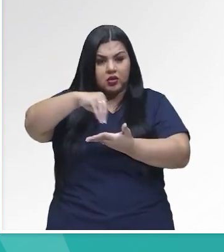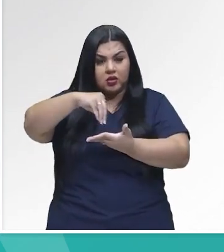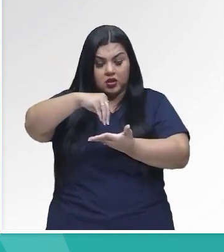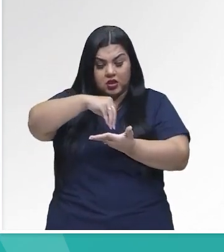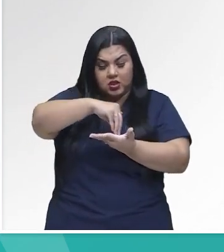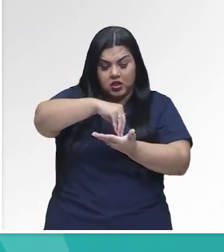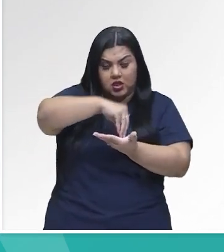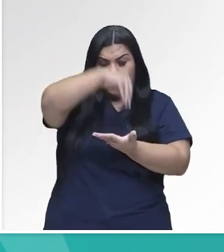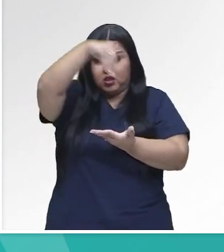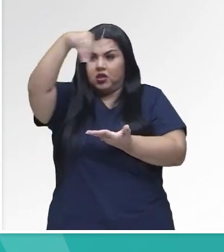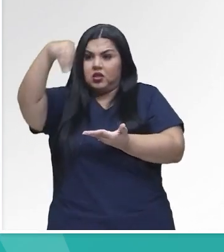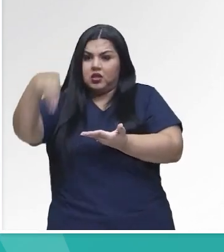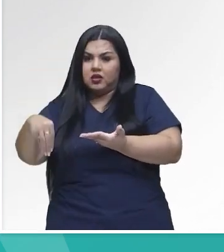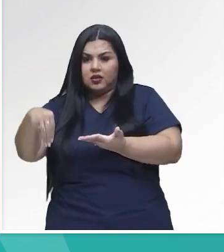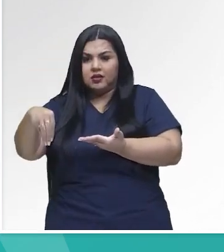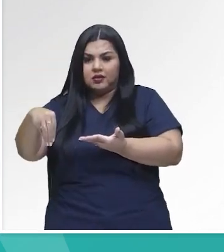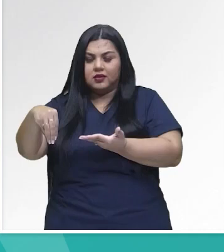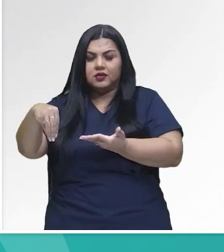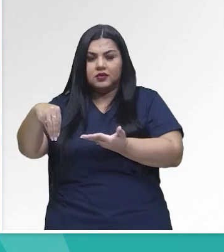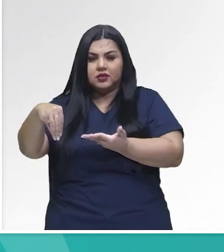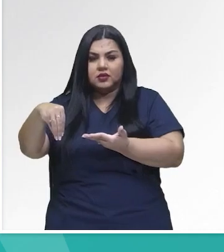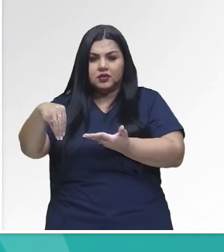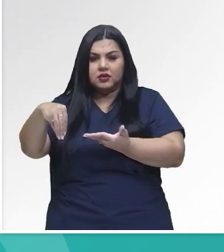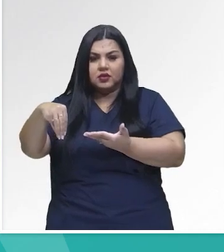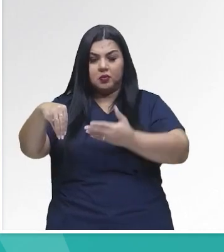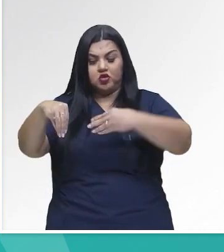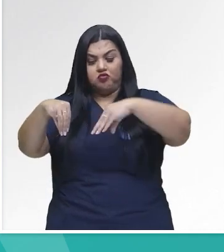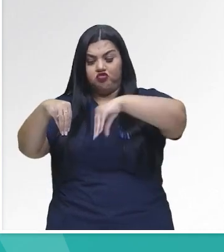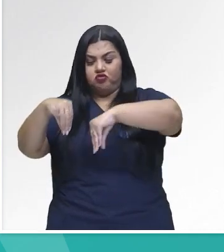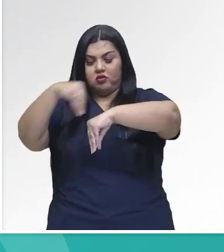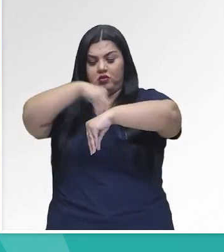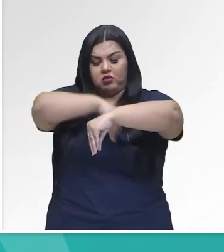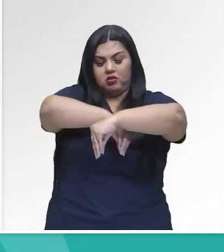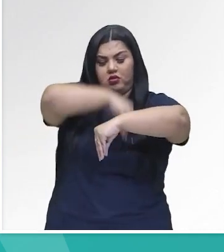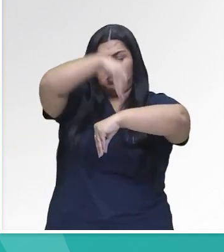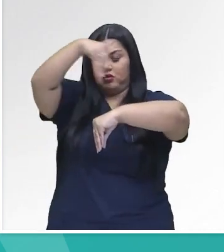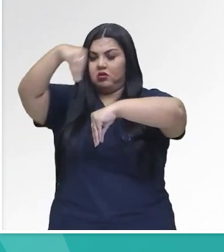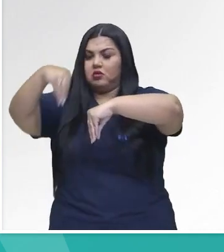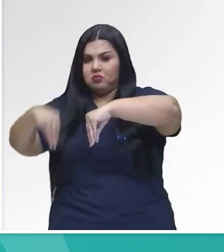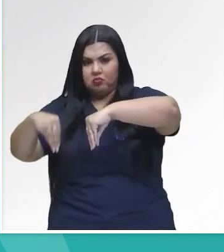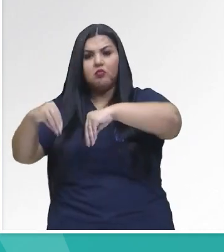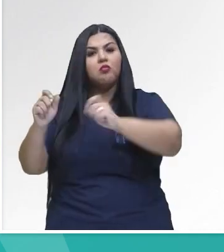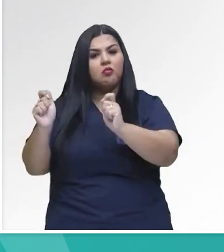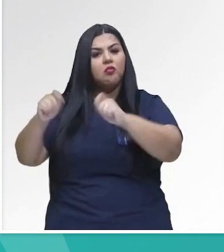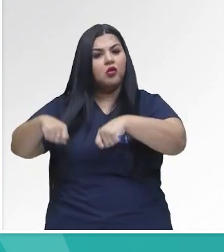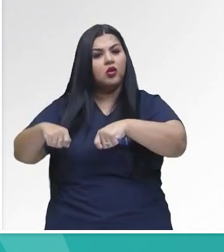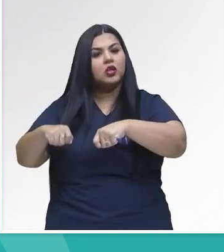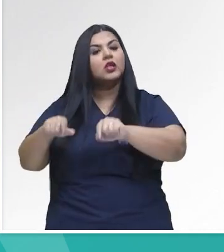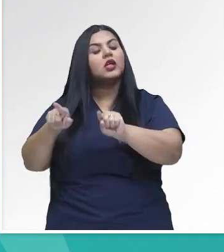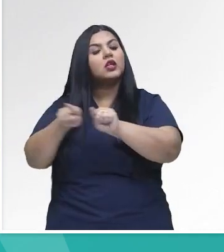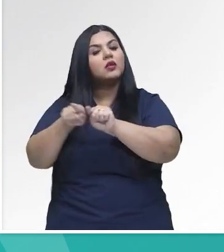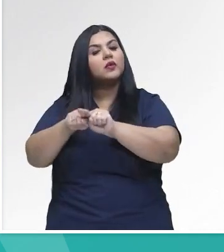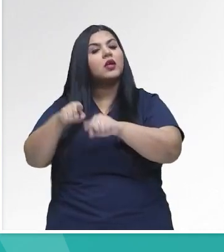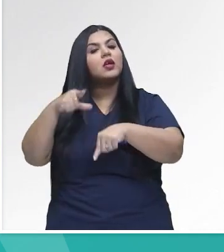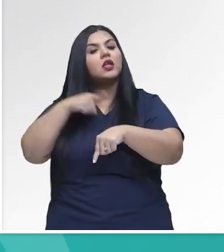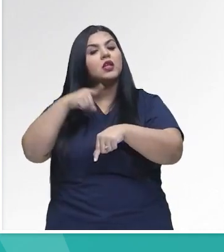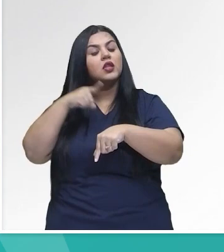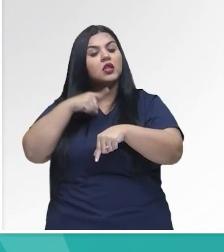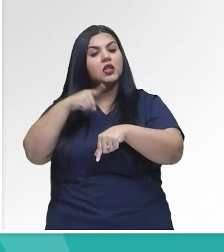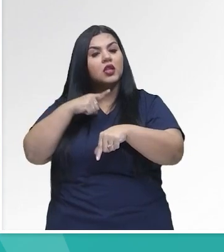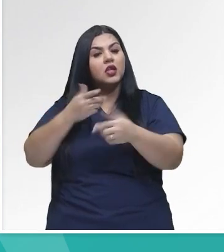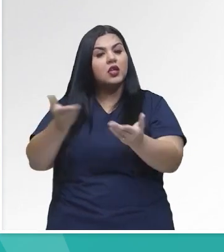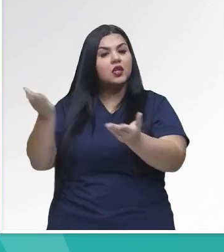as outras peças. Então, o deslocamento do cavalo também, ele tem um formato diferente. Ele